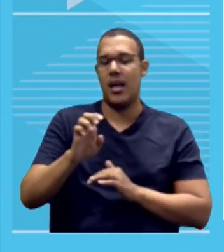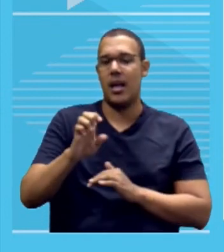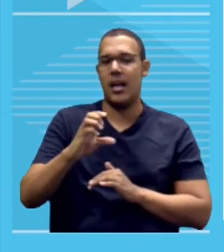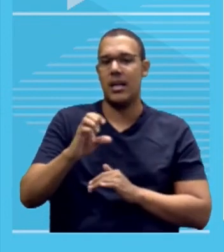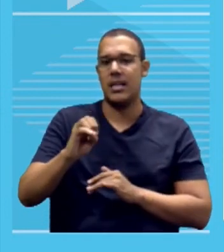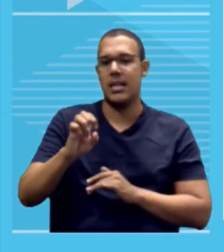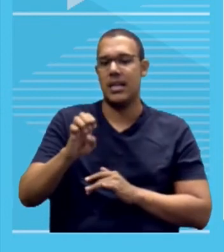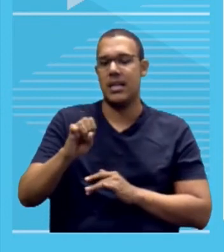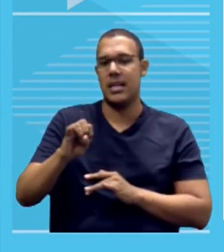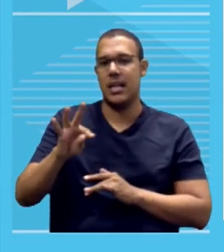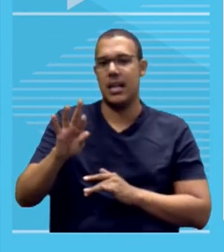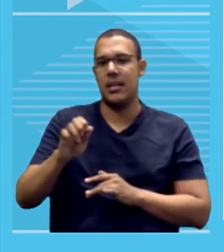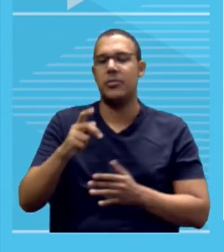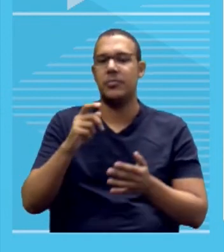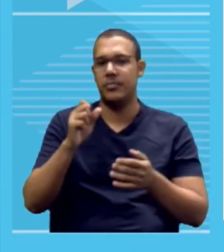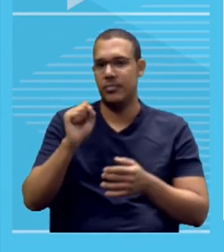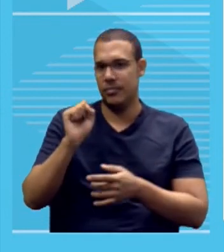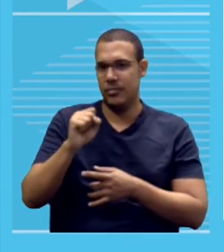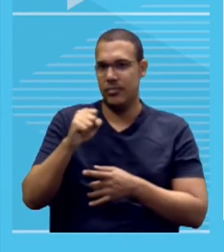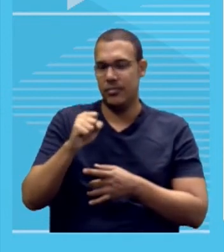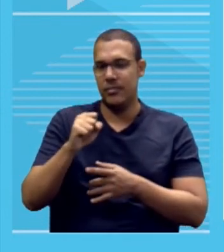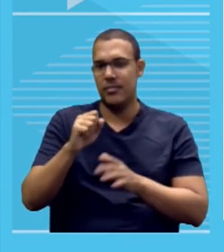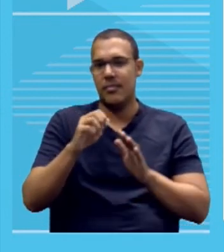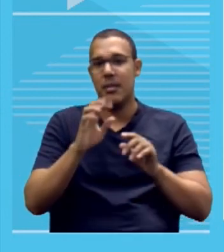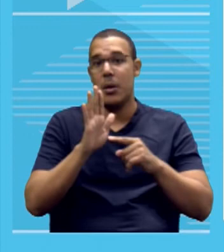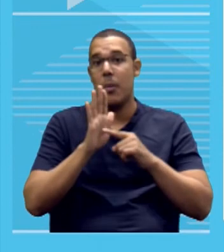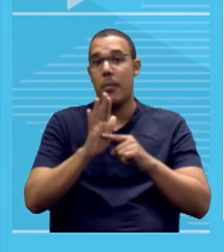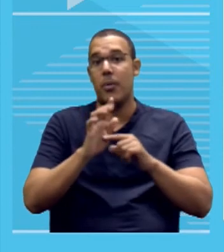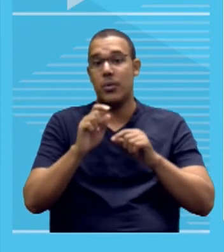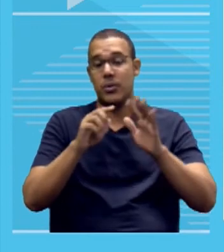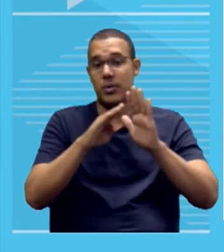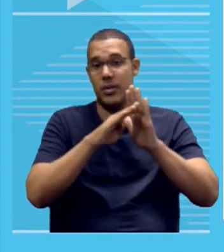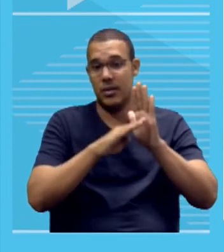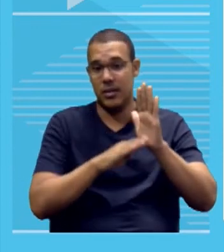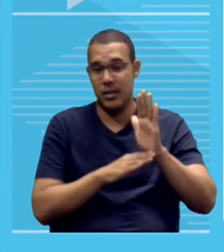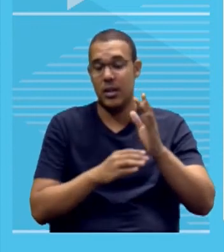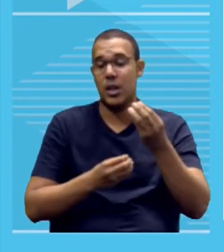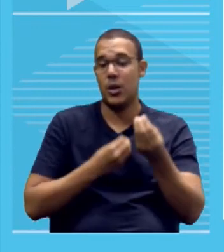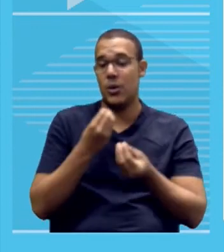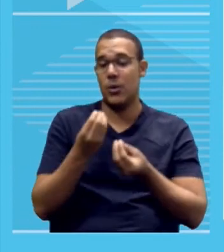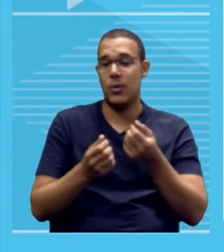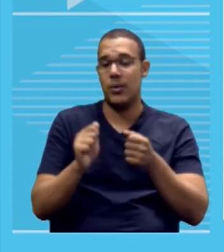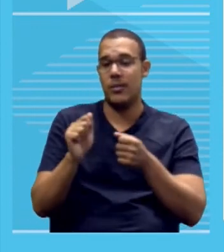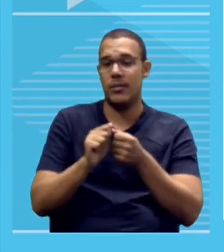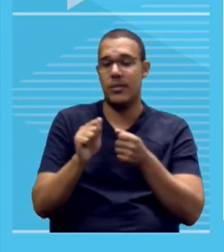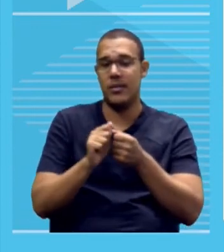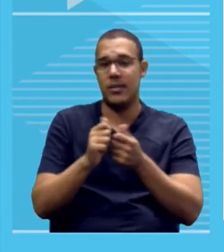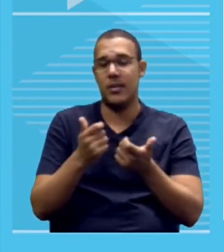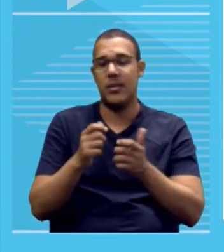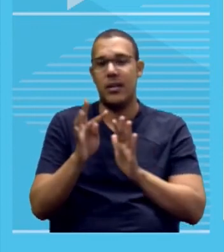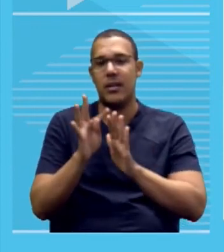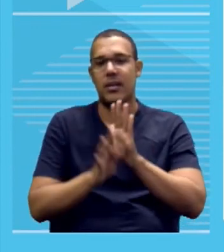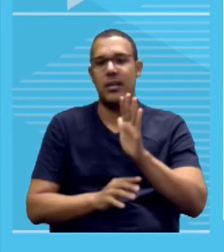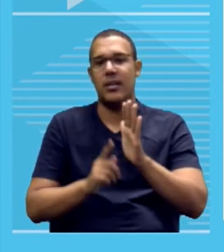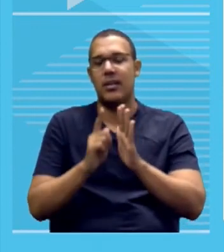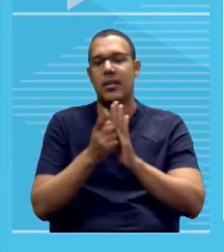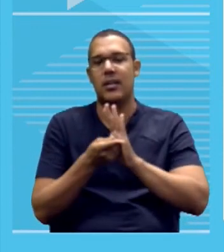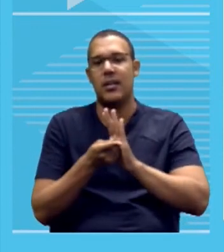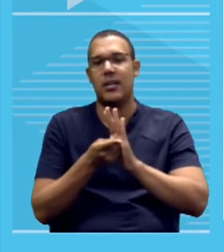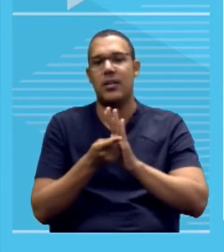é uma receita e traz os ingredientes e o modo de preparo que o texto trouxe como